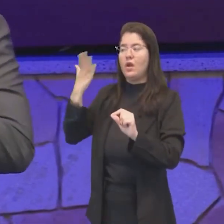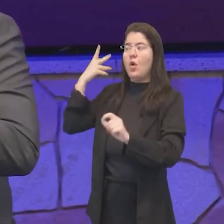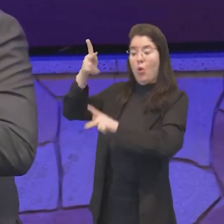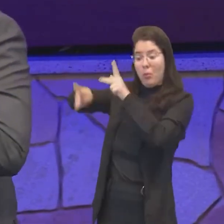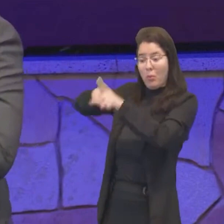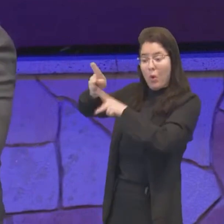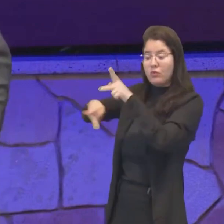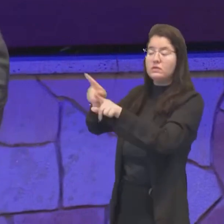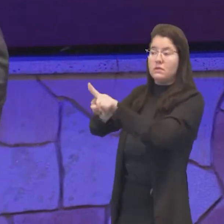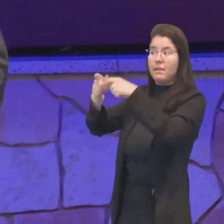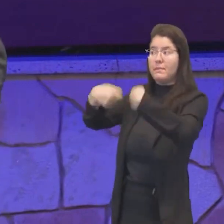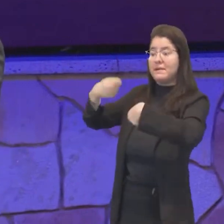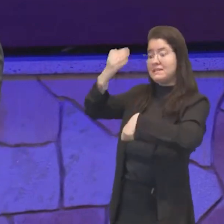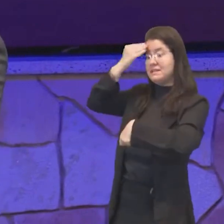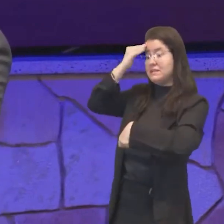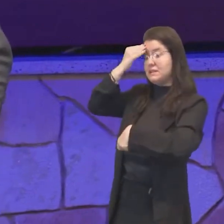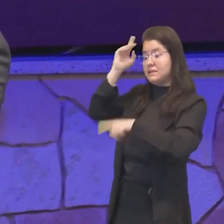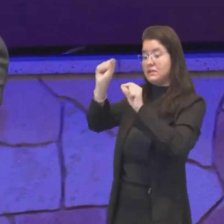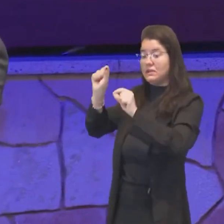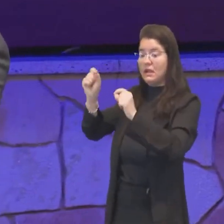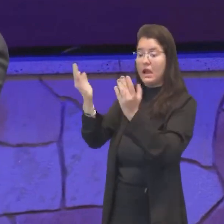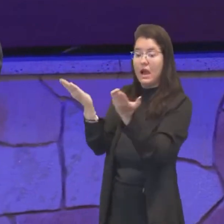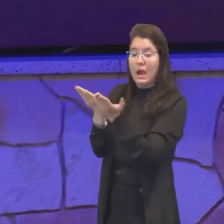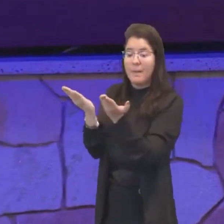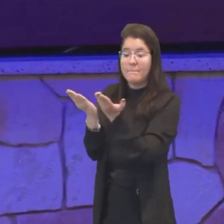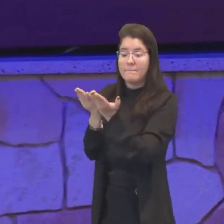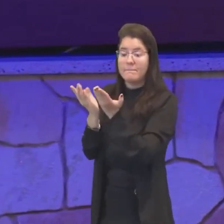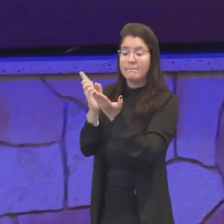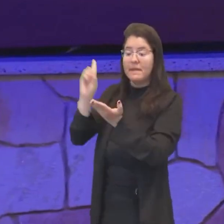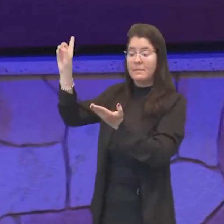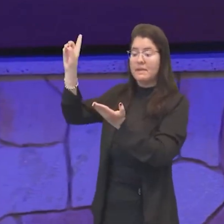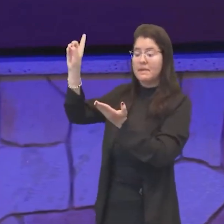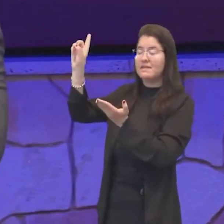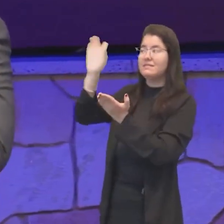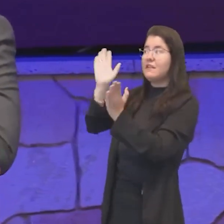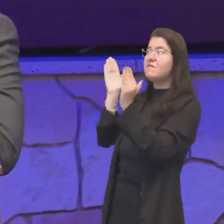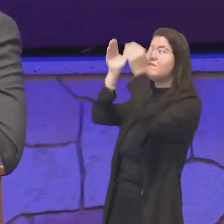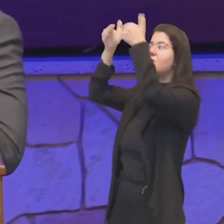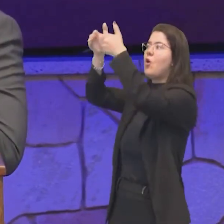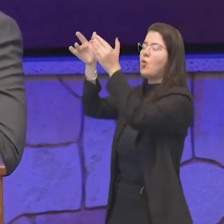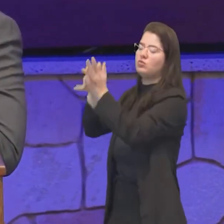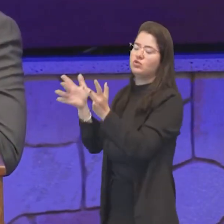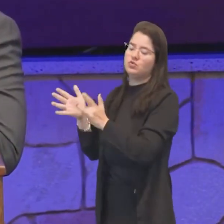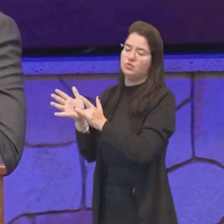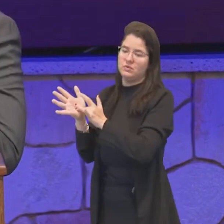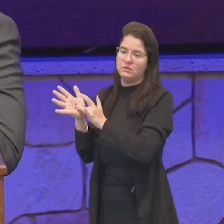precisava entender, que a Bíblia aponta para o Messias,